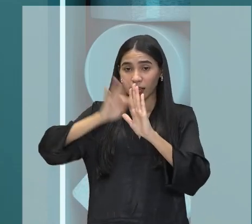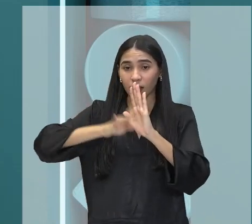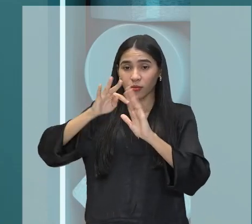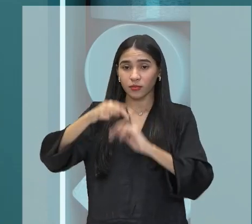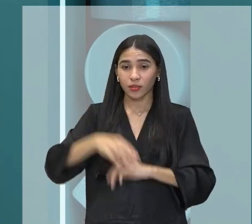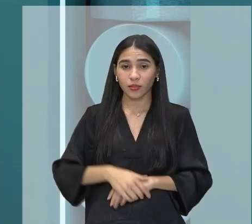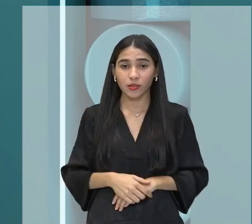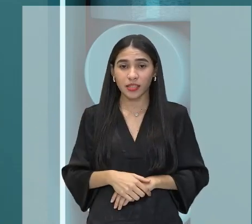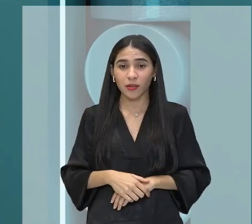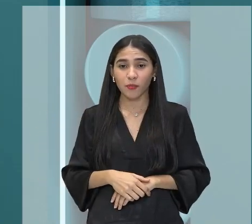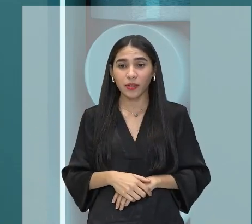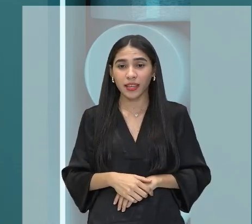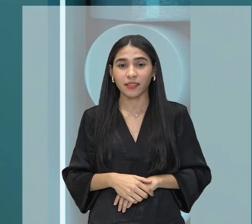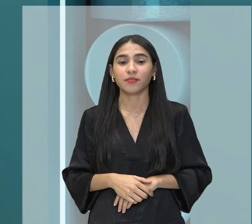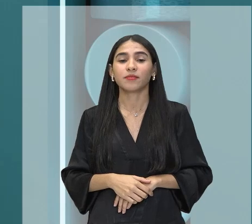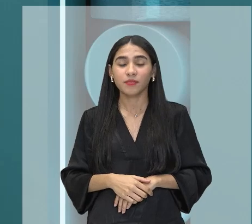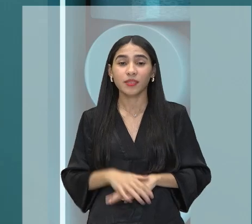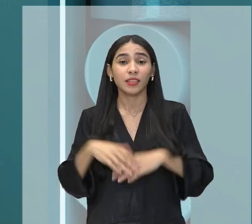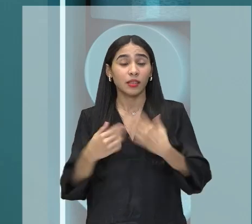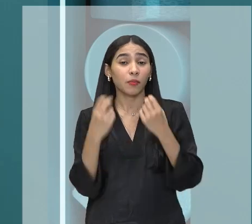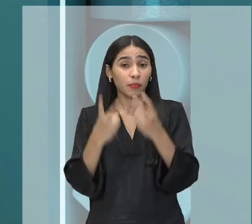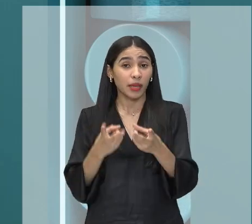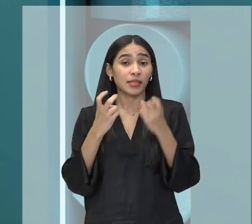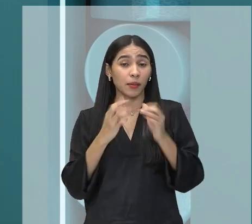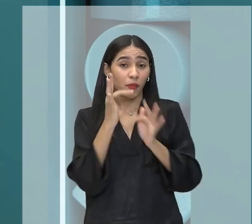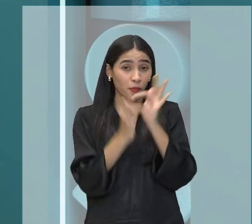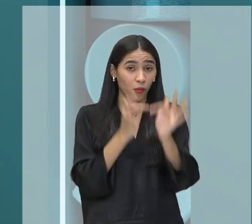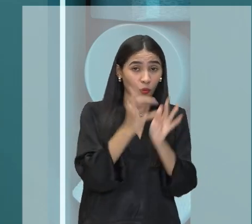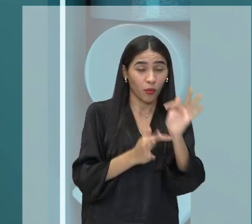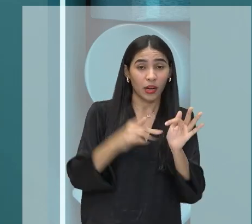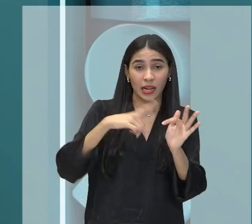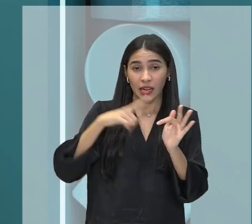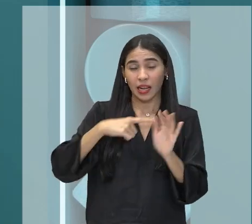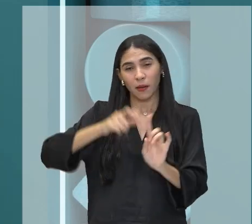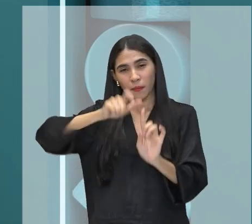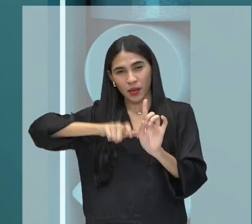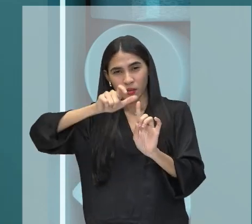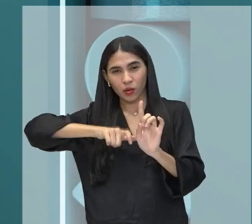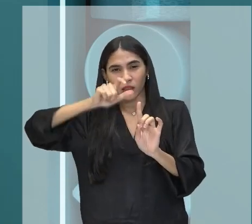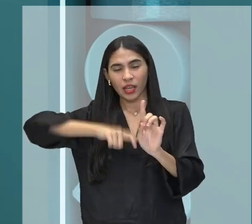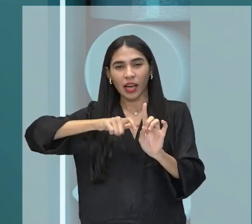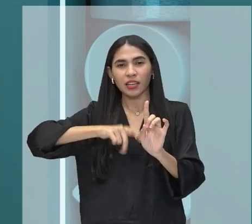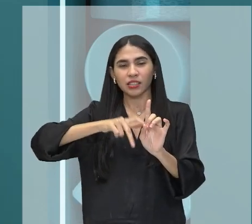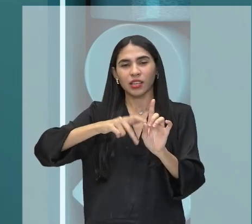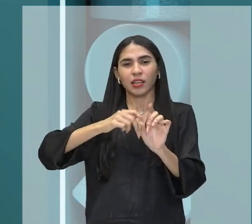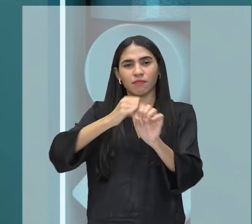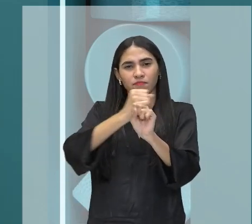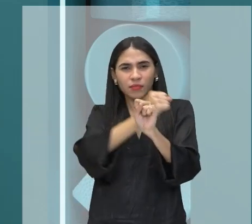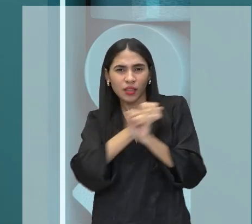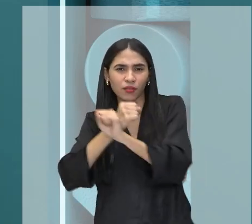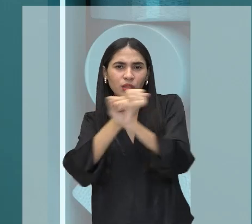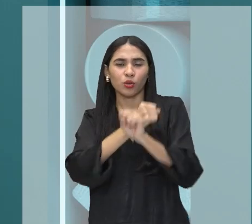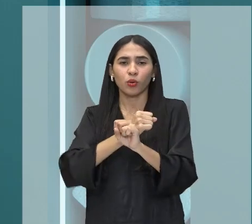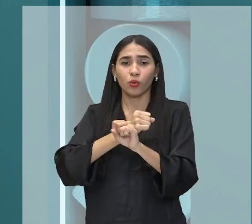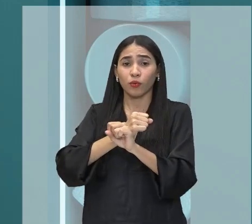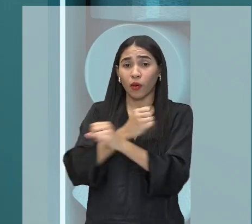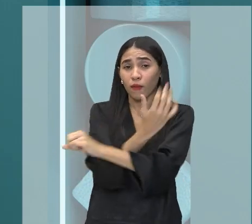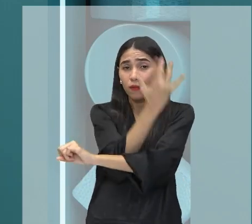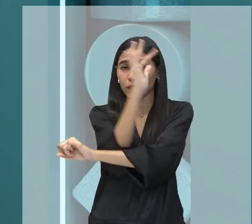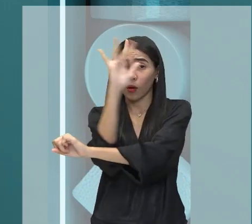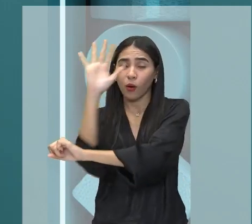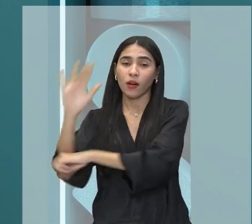que no folclore brasileiro, em algumas vertentes, nós temos esse personagem como protetor da floresta, mas também como um ser místico